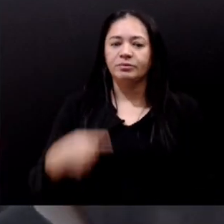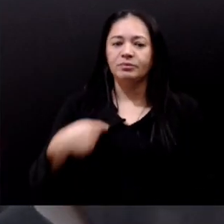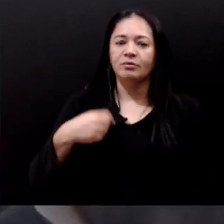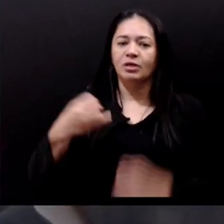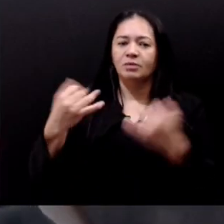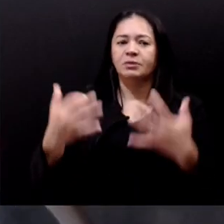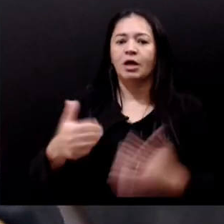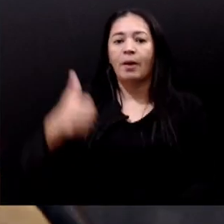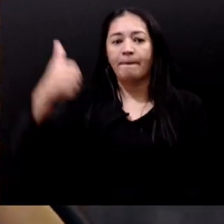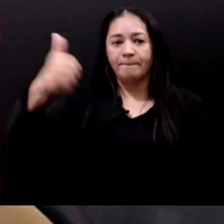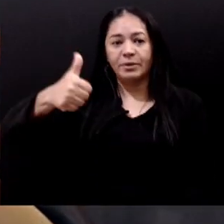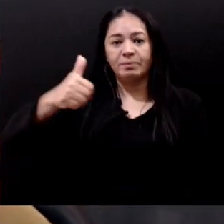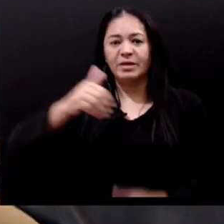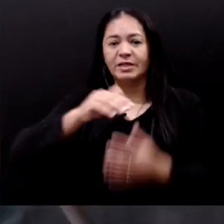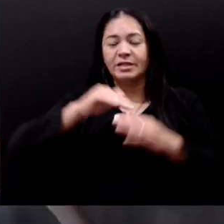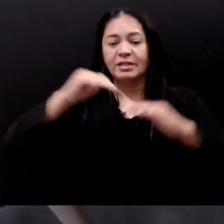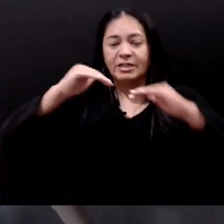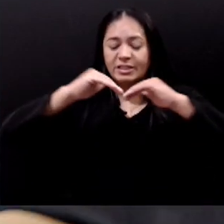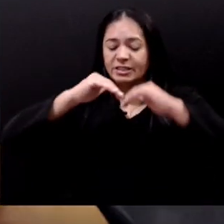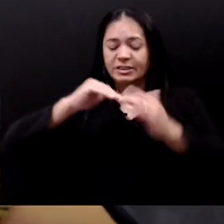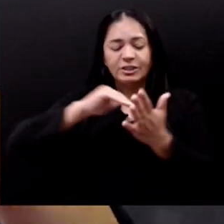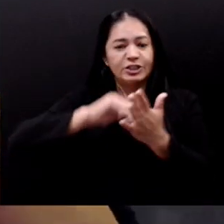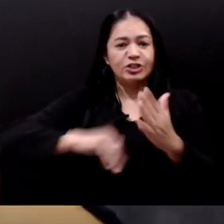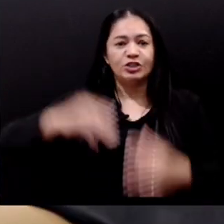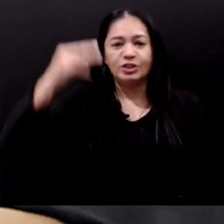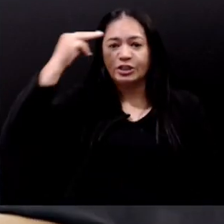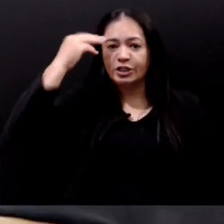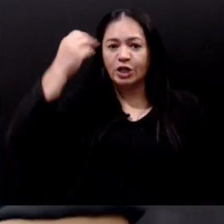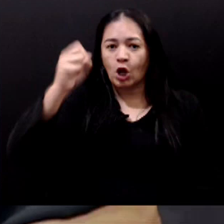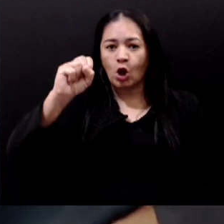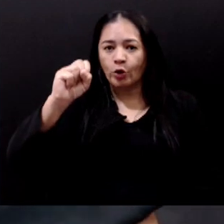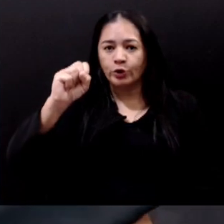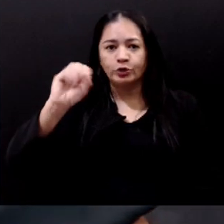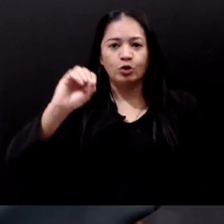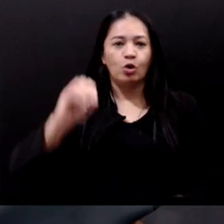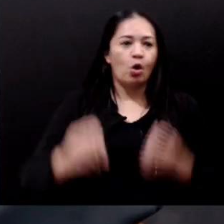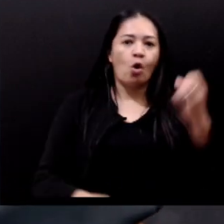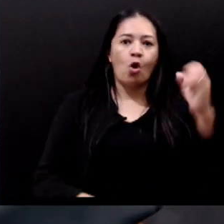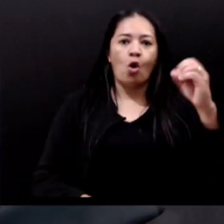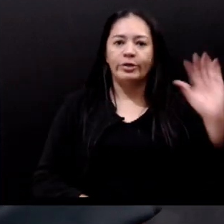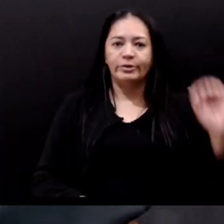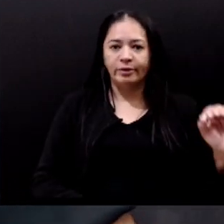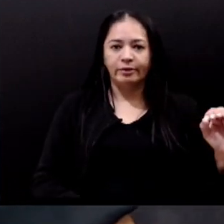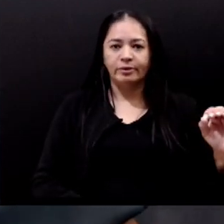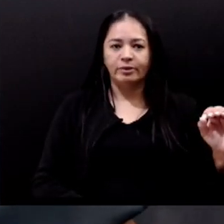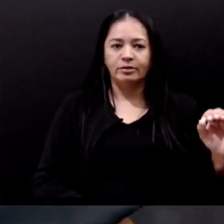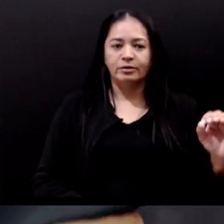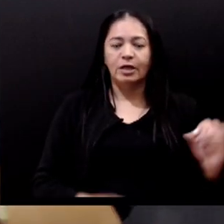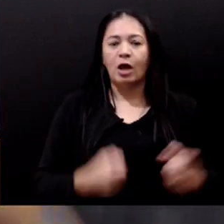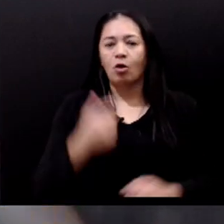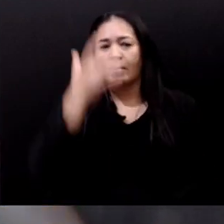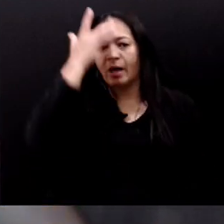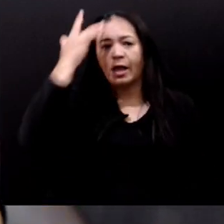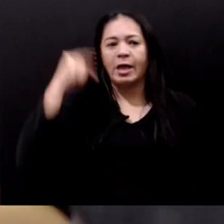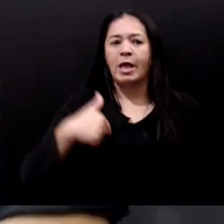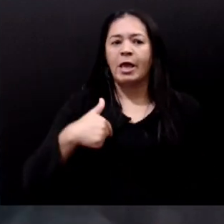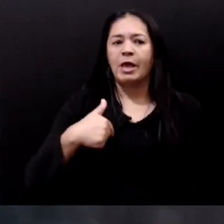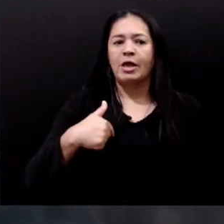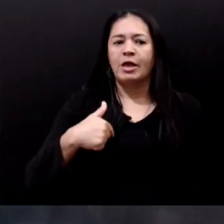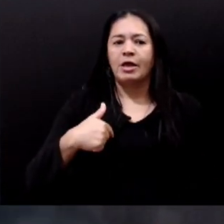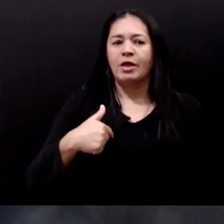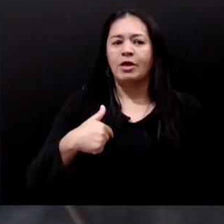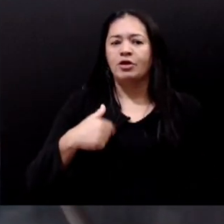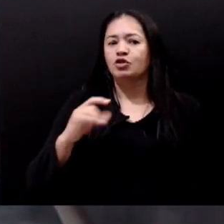essa mentalidade 8 ou 80. Uhum. Muitas pessoas chegam para mim no consultório e falam assim: ah, eu só funciono se for cortando